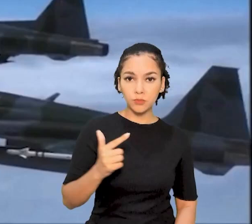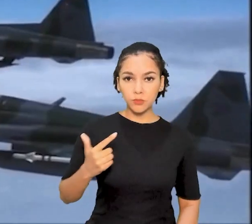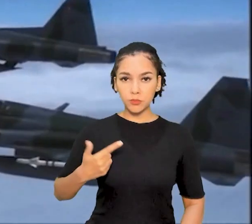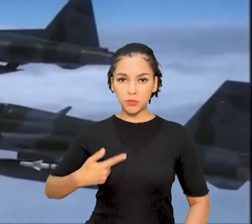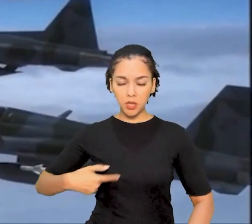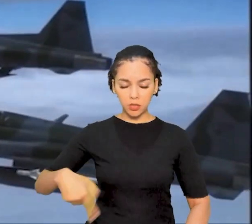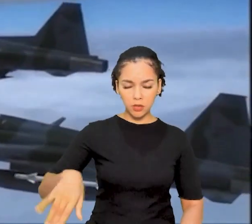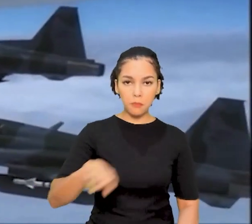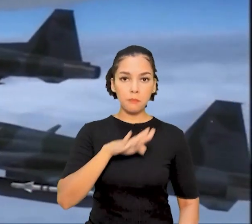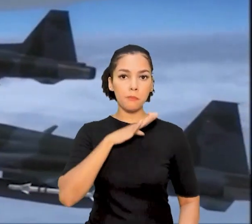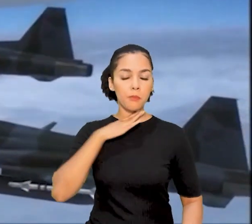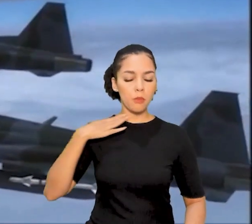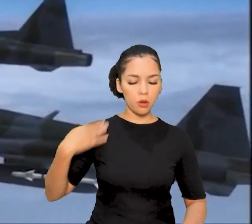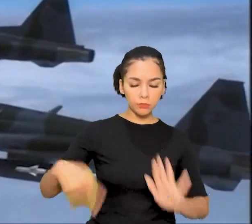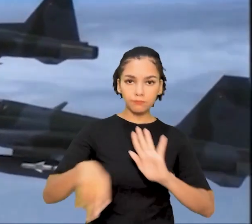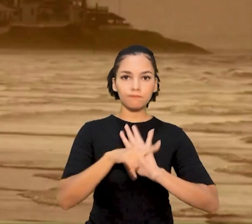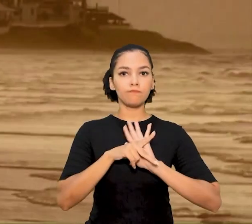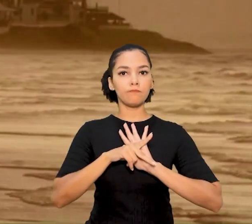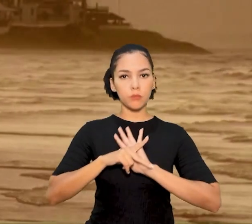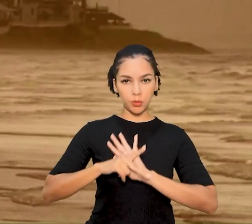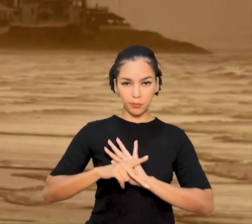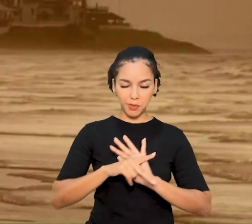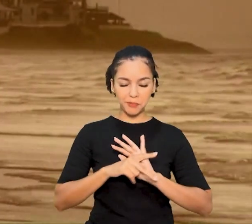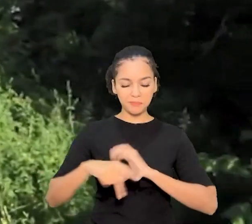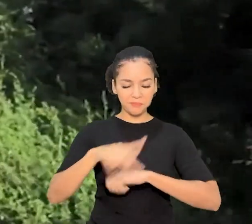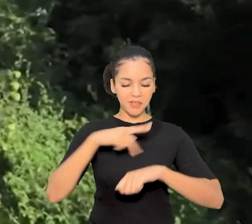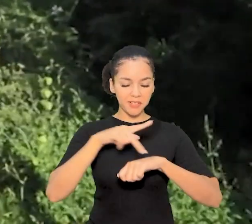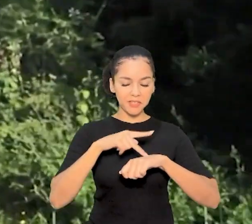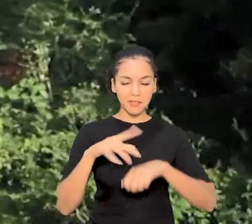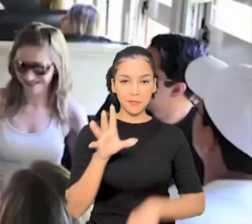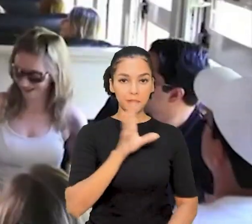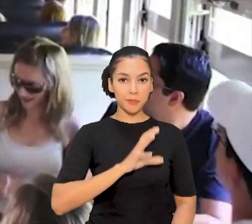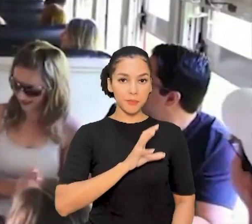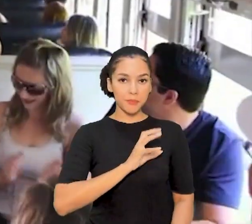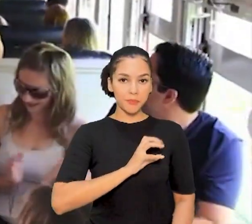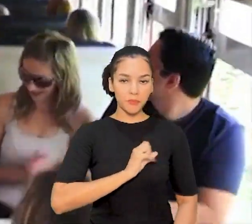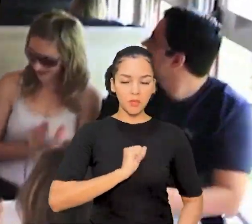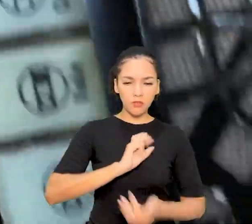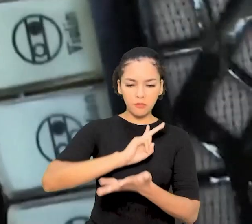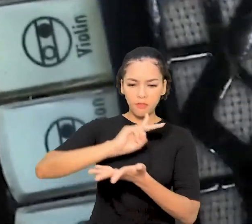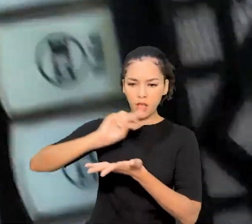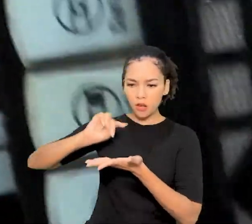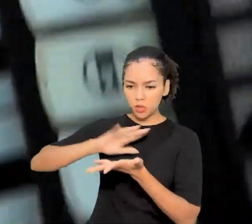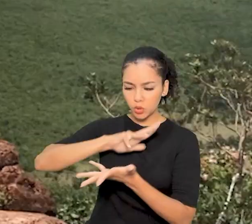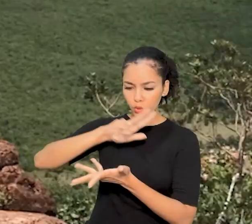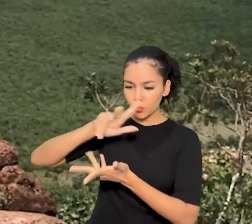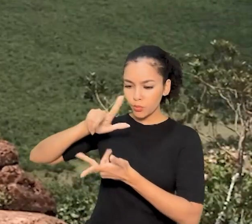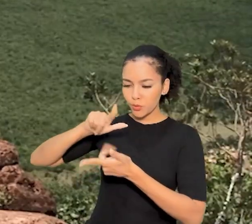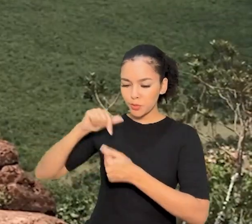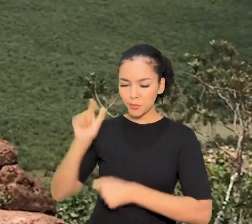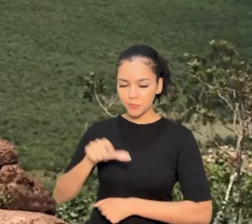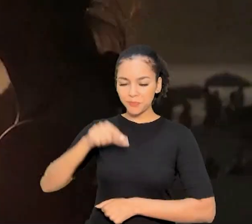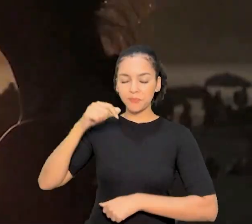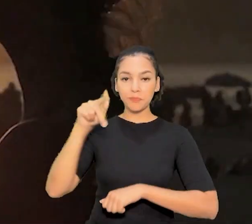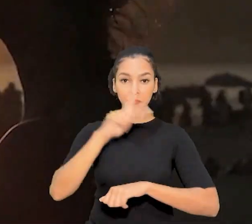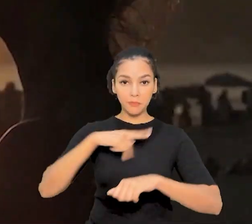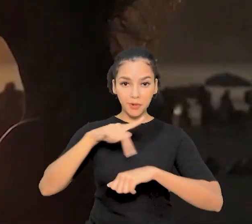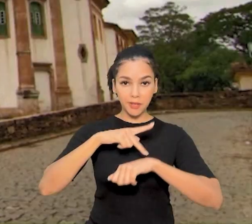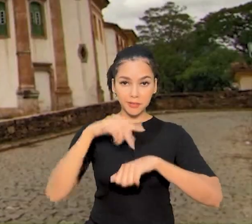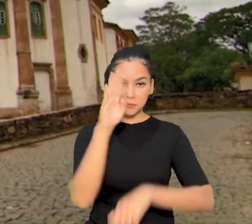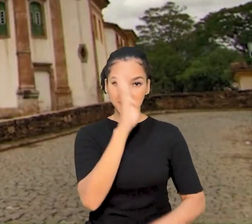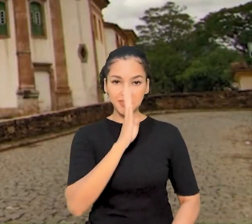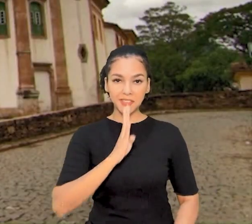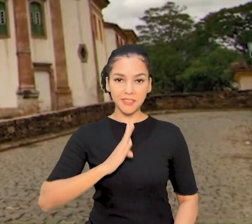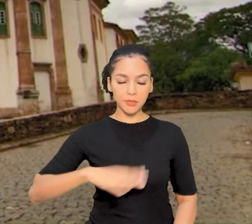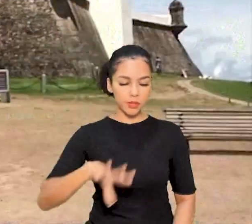mor morte Terra amorosa em o Brasil é Brasil P mora os filhos